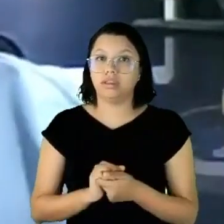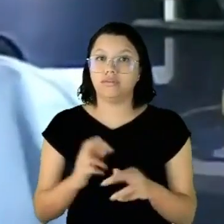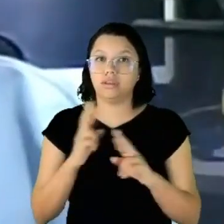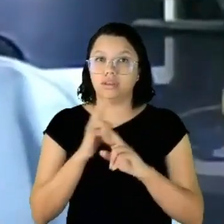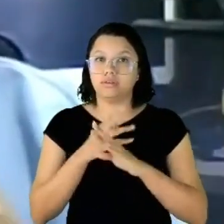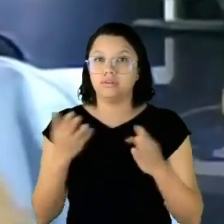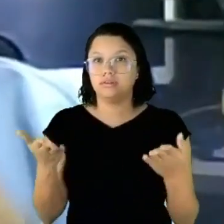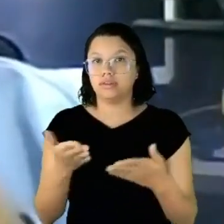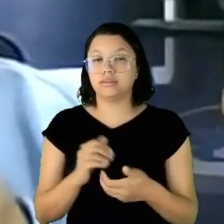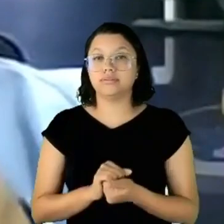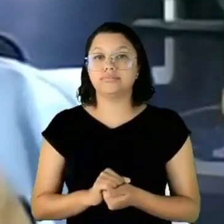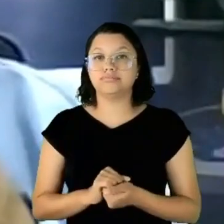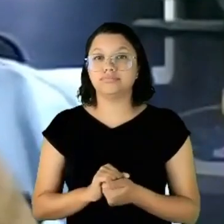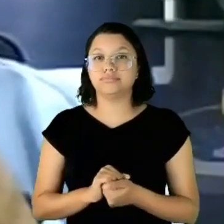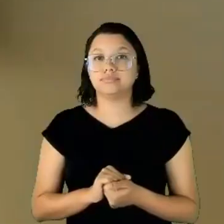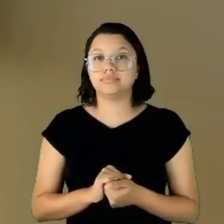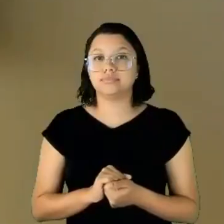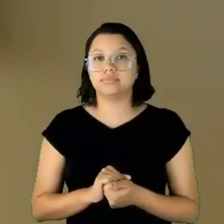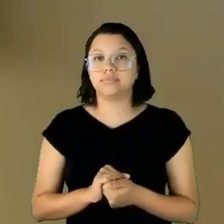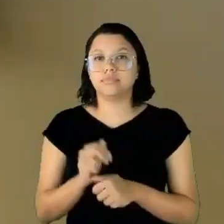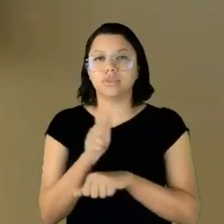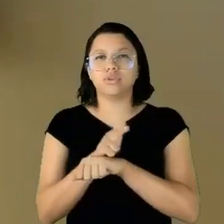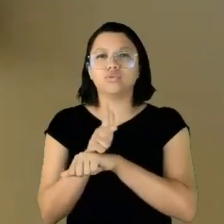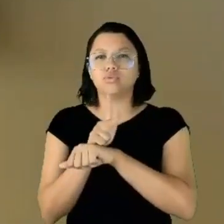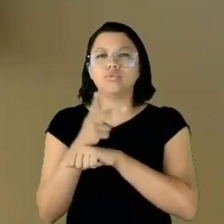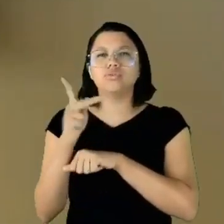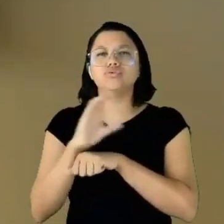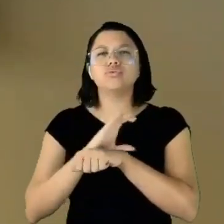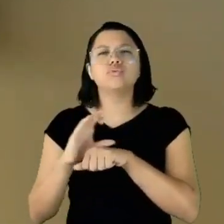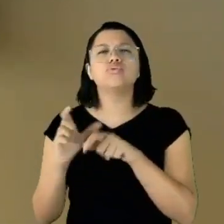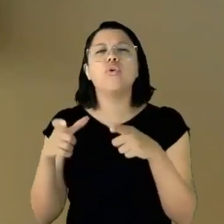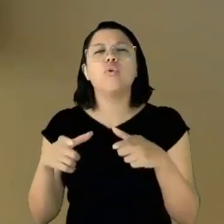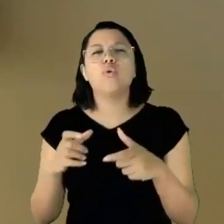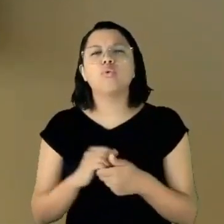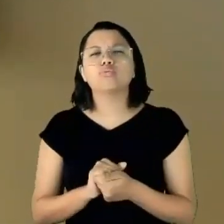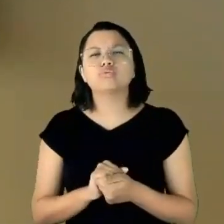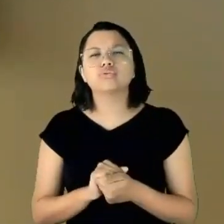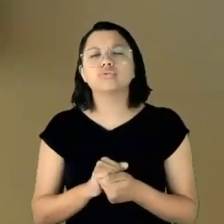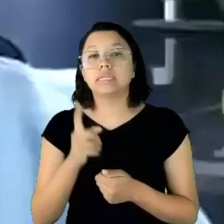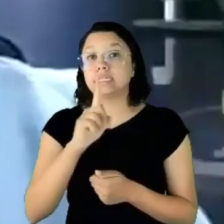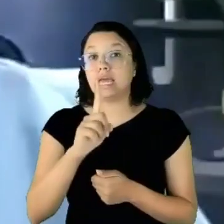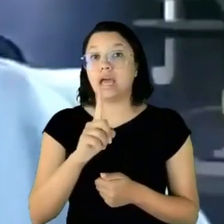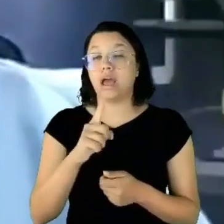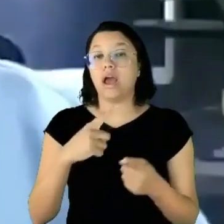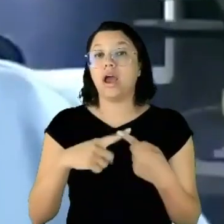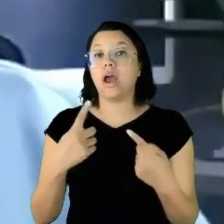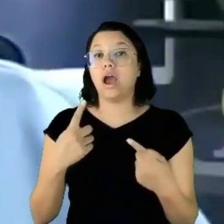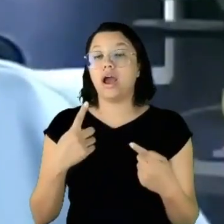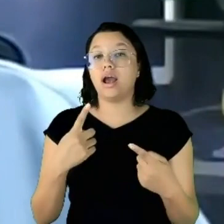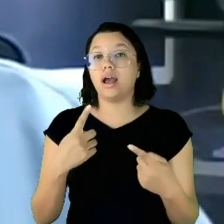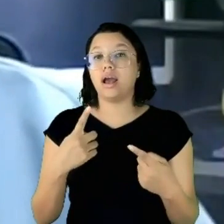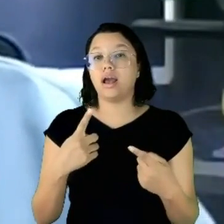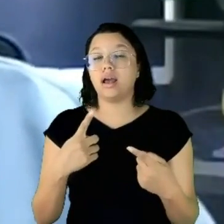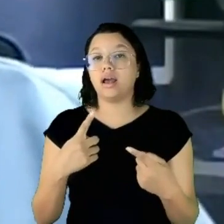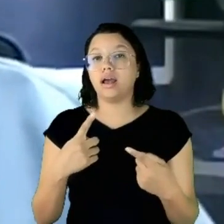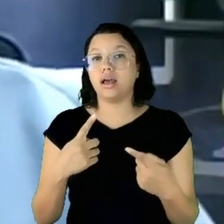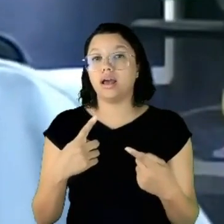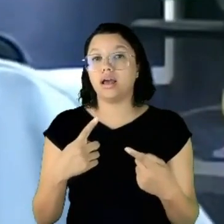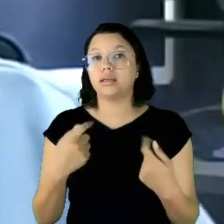quanto a isso os vídeos do seu curso estão no YouTube Denilson? não não estão mas tem que